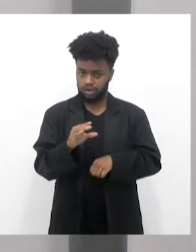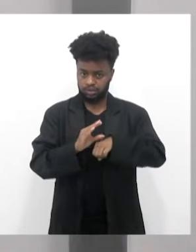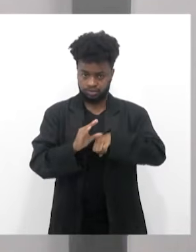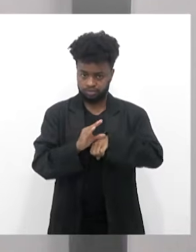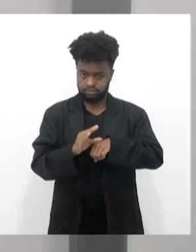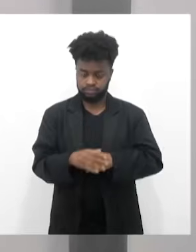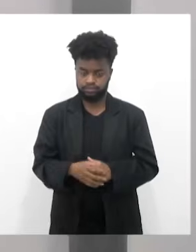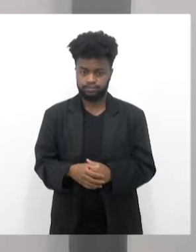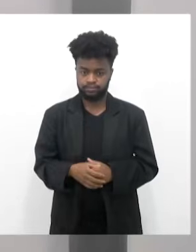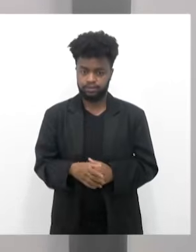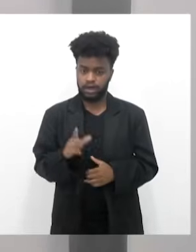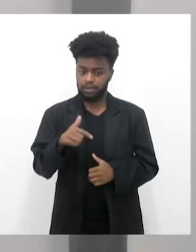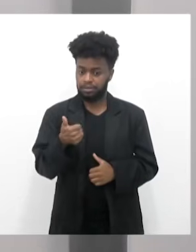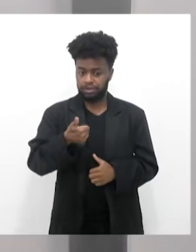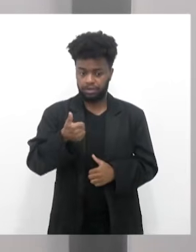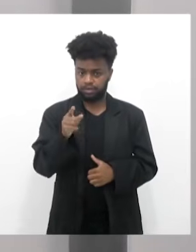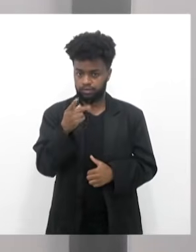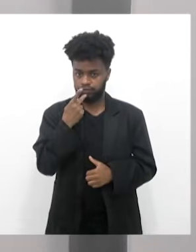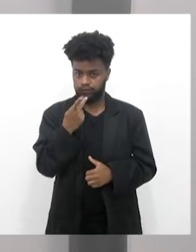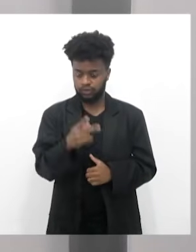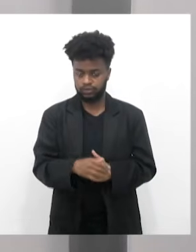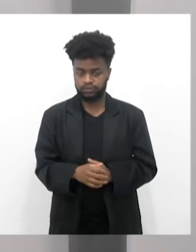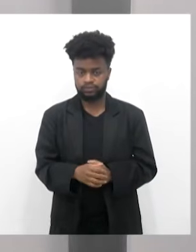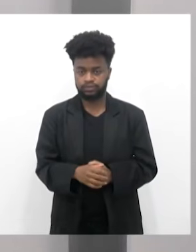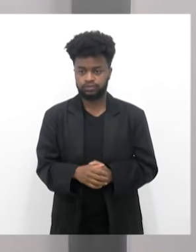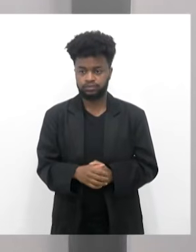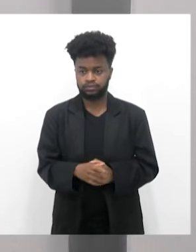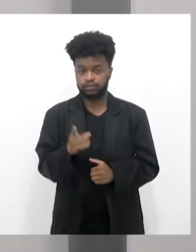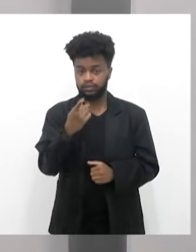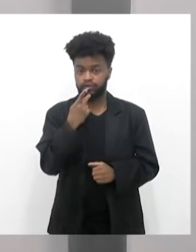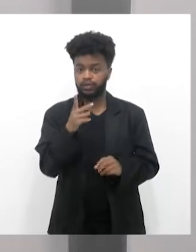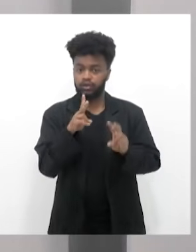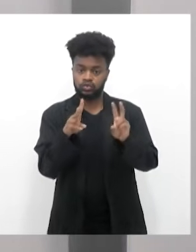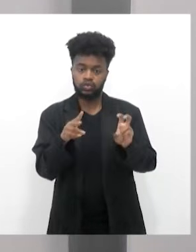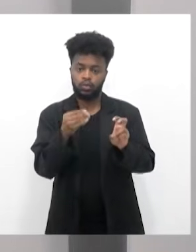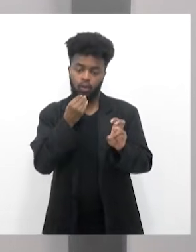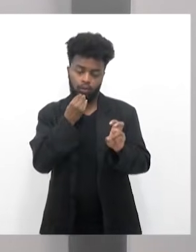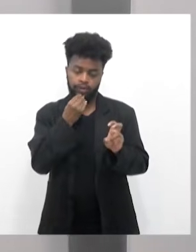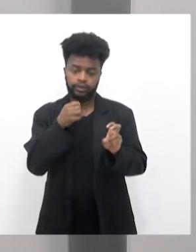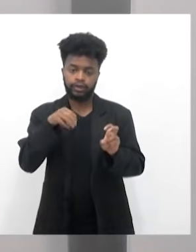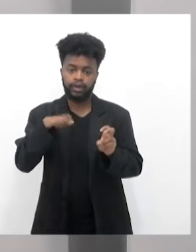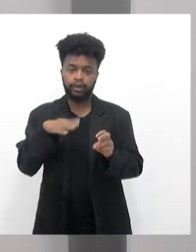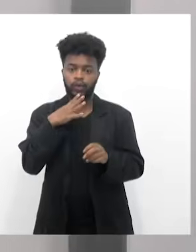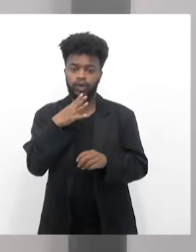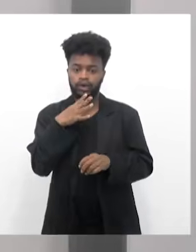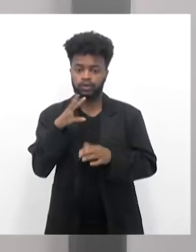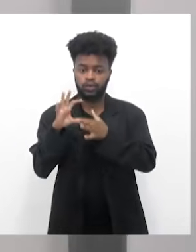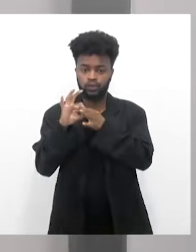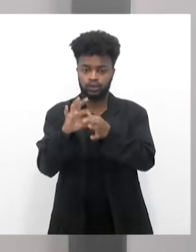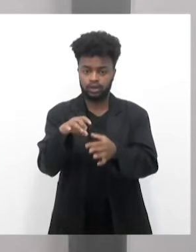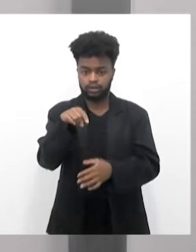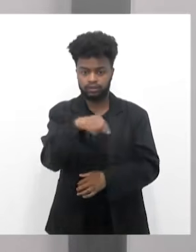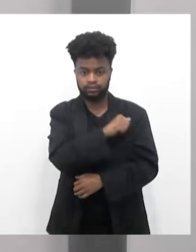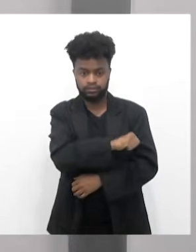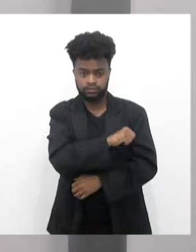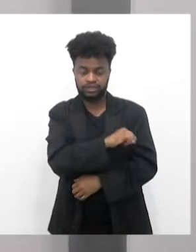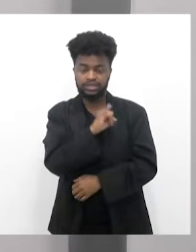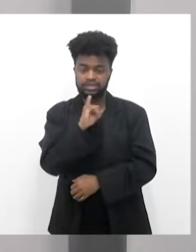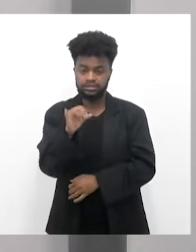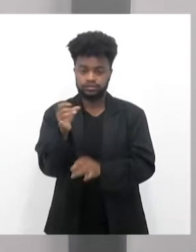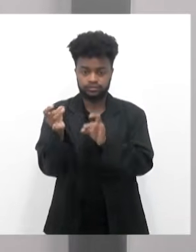Vossa Excelência faz menção a quem conhece, obviamente, todo o contexto político do Rio de Janeiro, sabe que desde a saída do